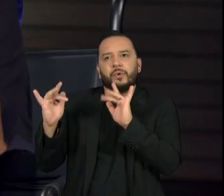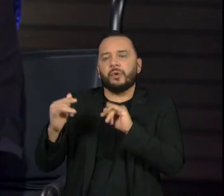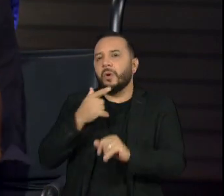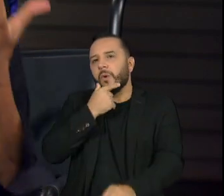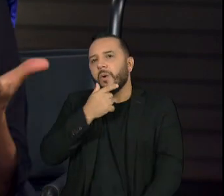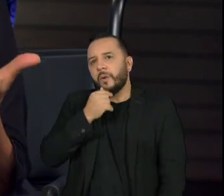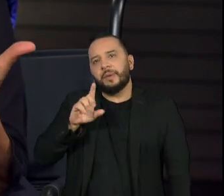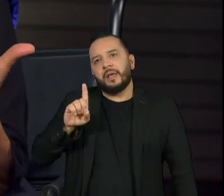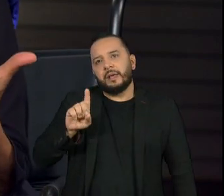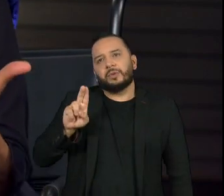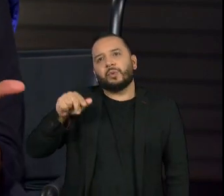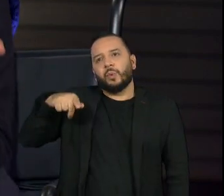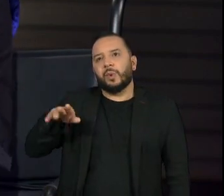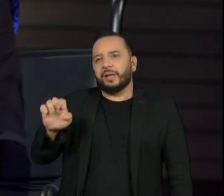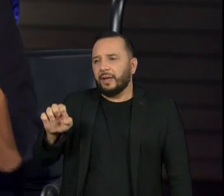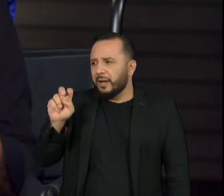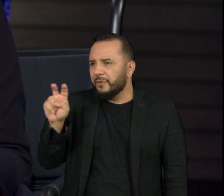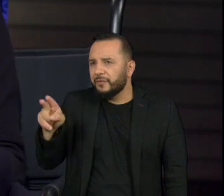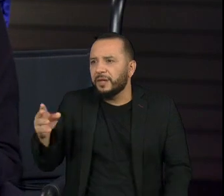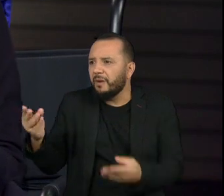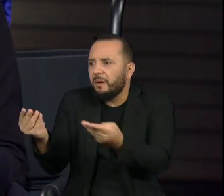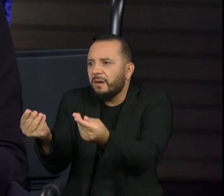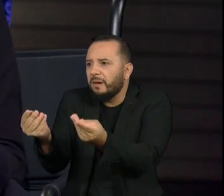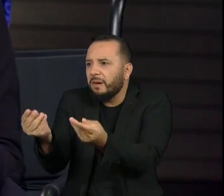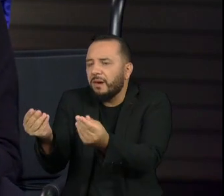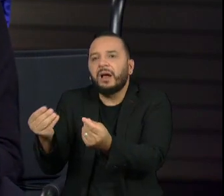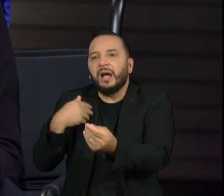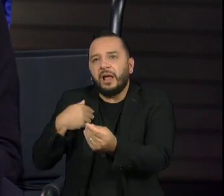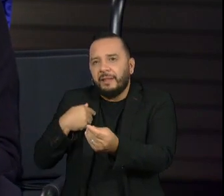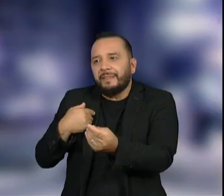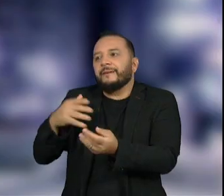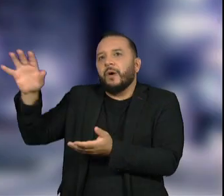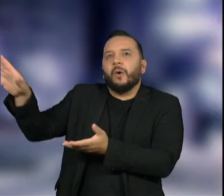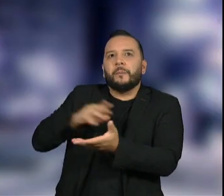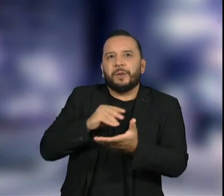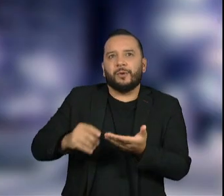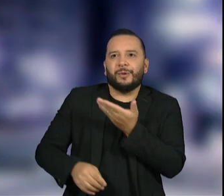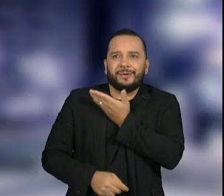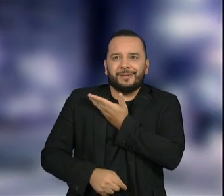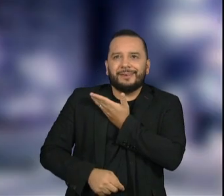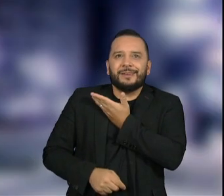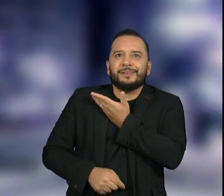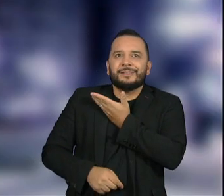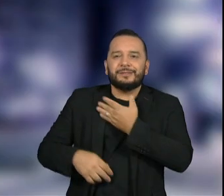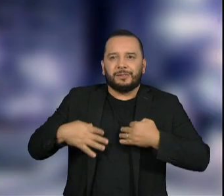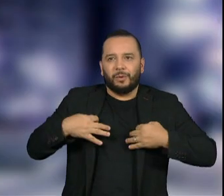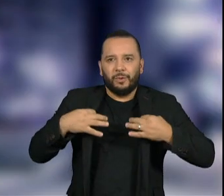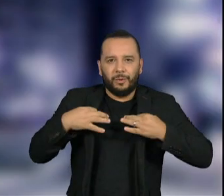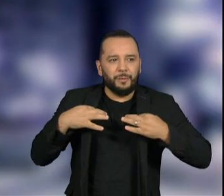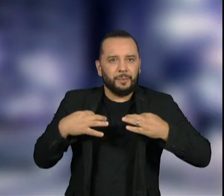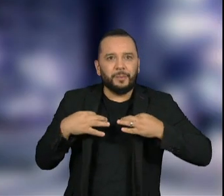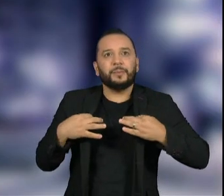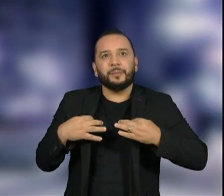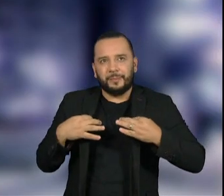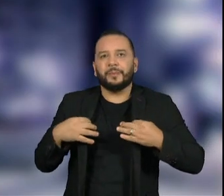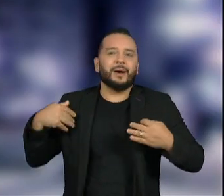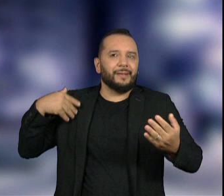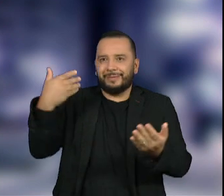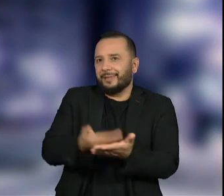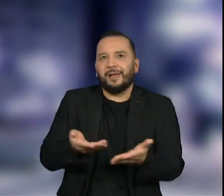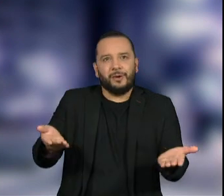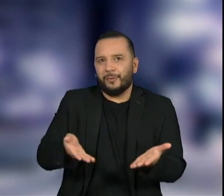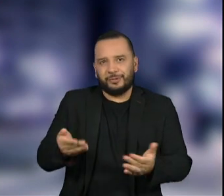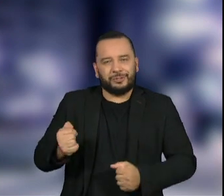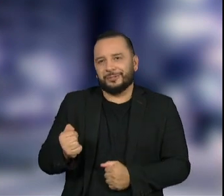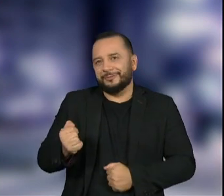fica encantada com isso e ela traz o tweed, que virou inclusive marca registrada dela até hoje, né? Então, um